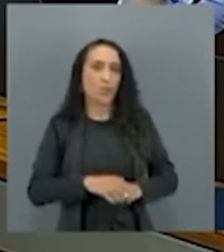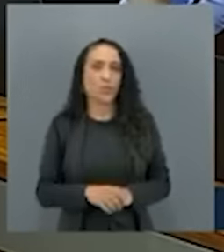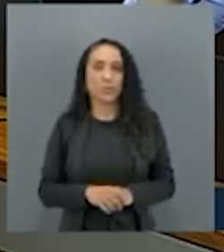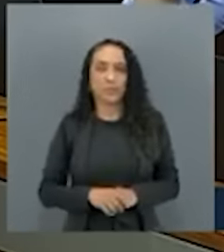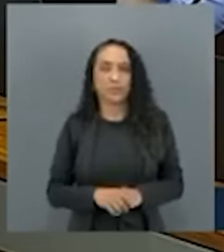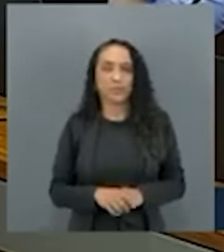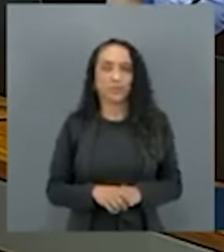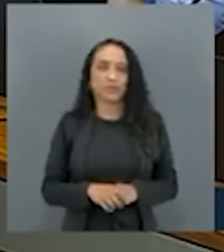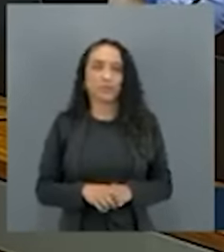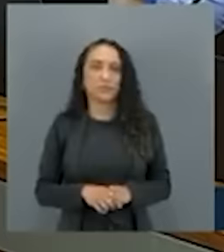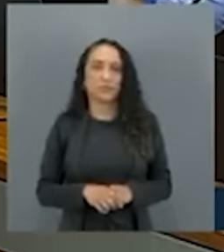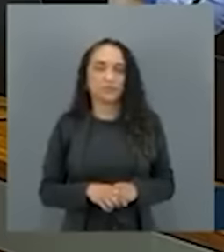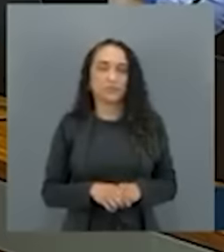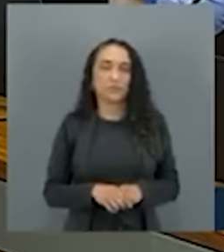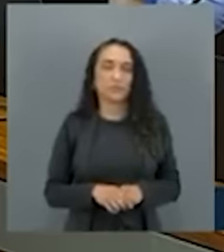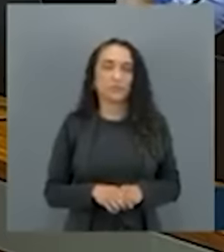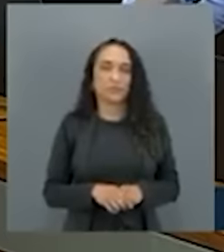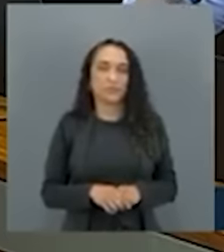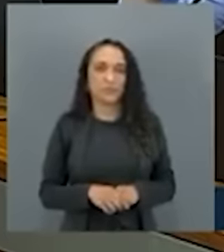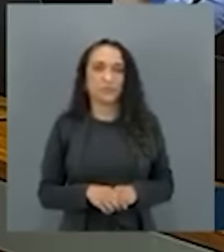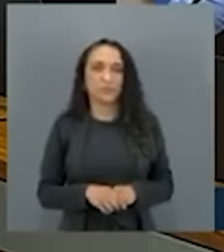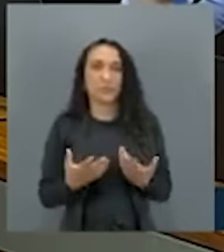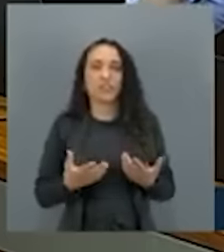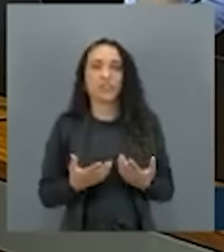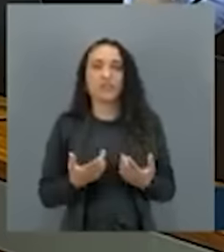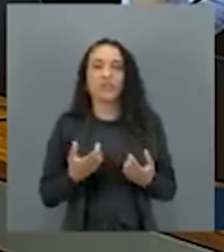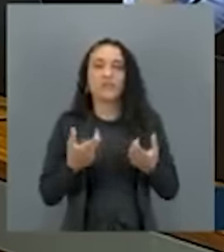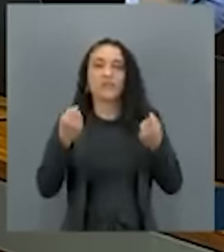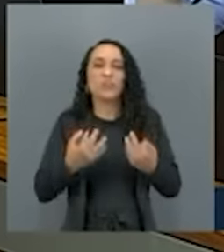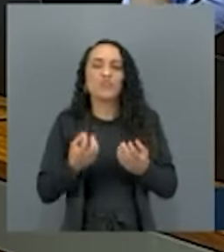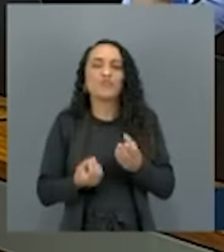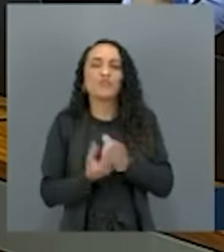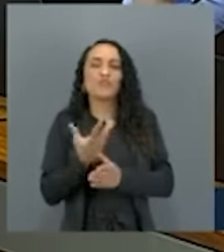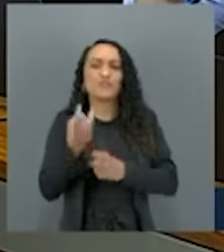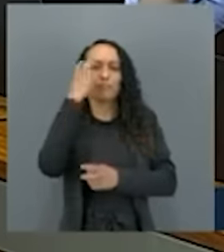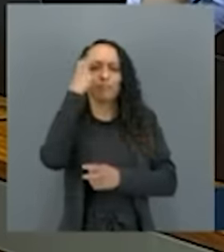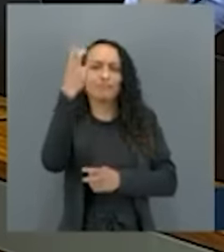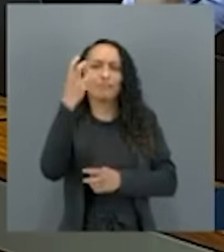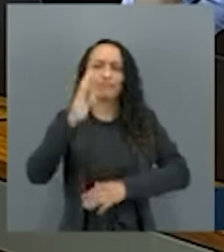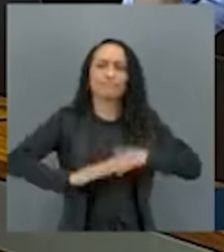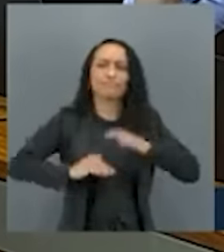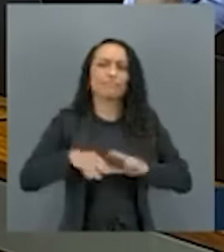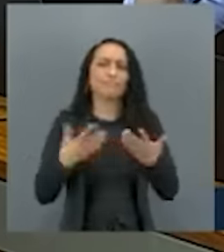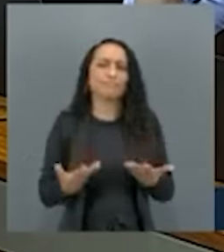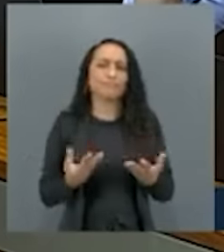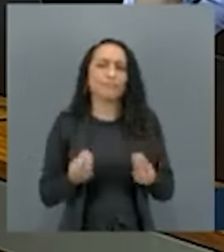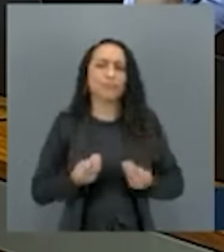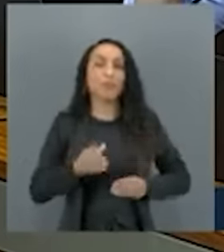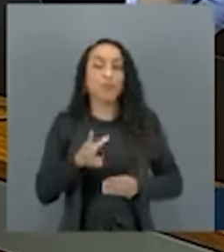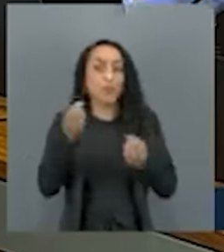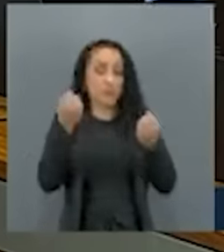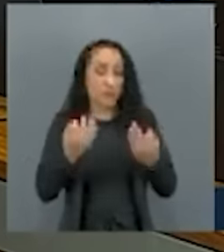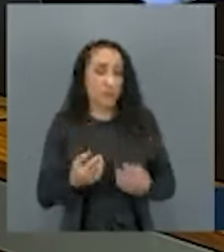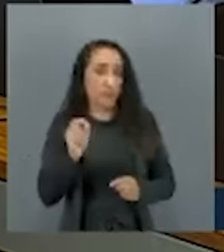Bim de novo porque eles não sabem quem é entendeu De onde veio a sua inteligência perspicácia agora você disse